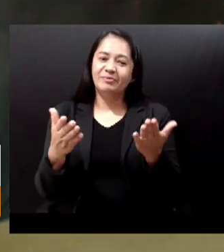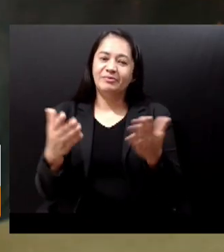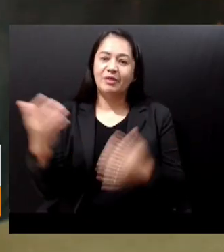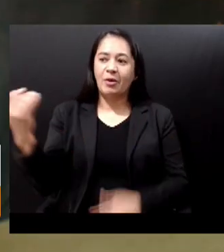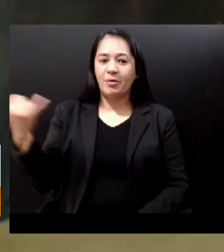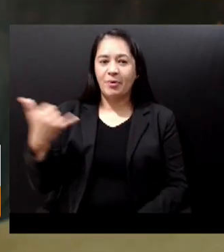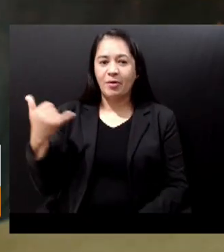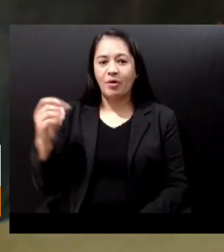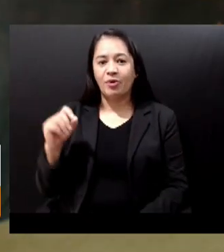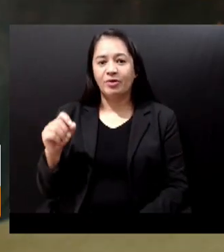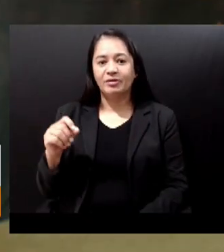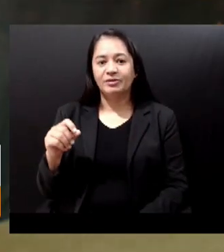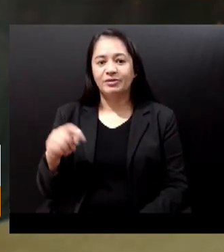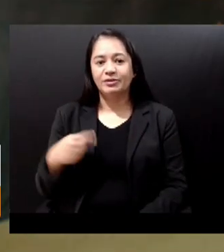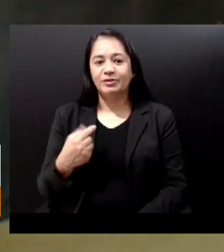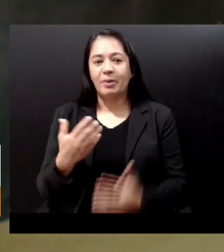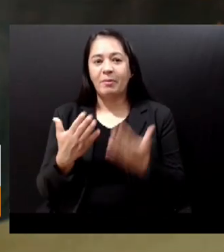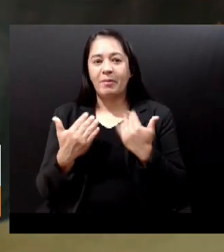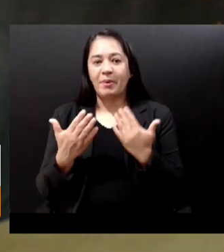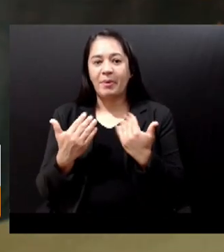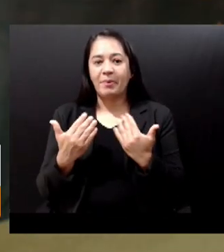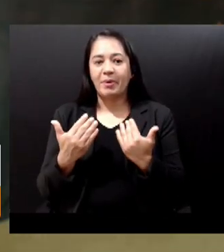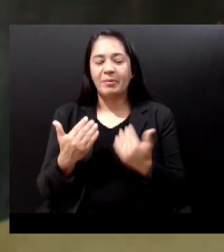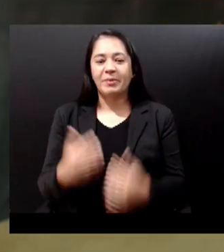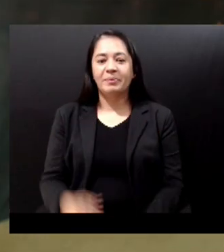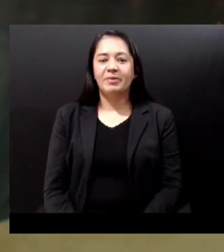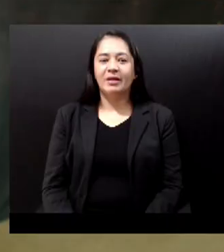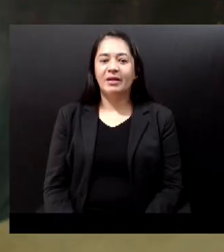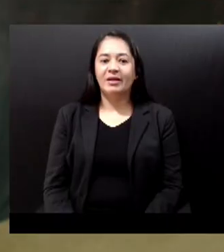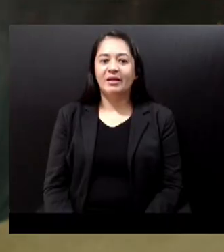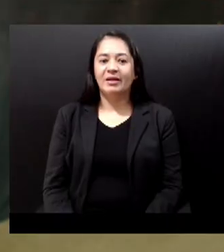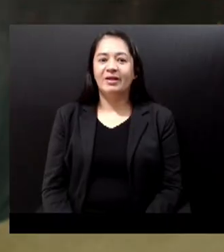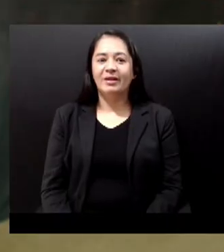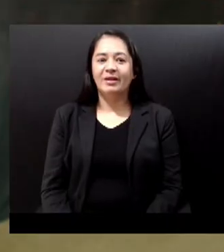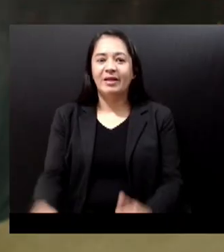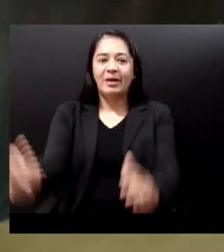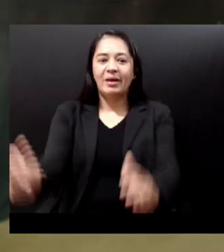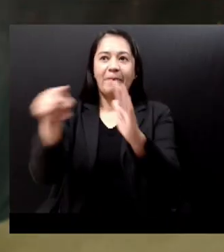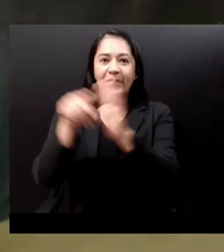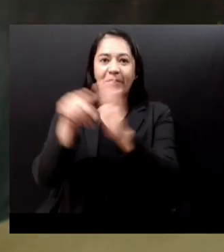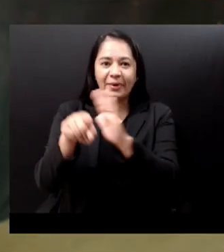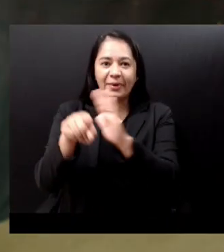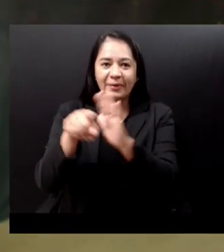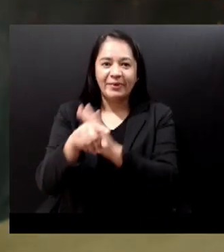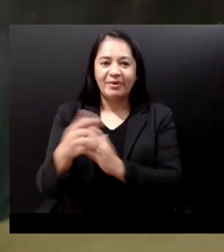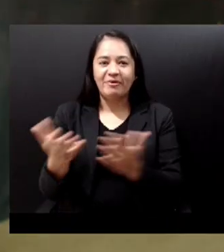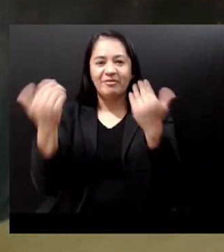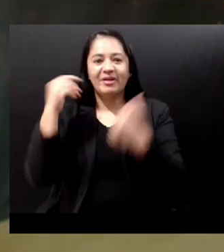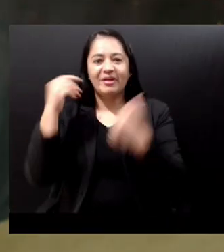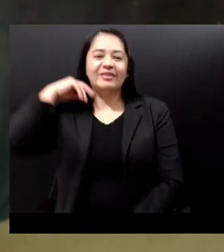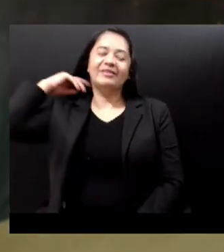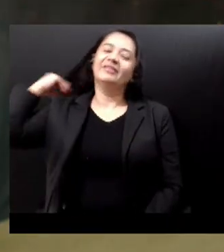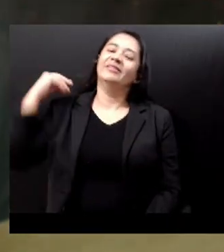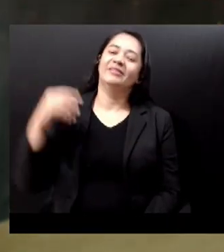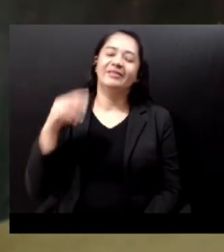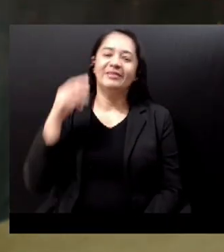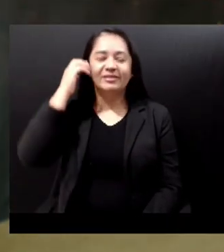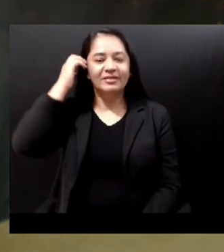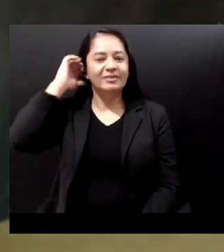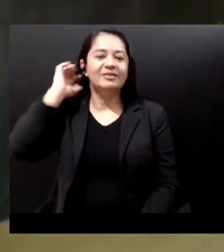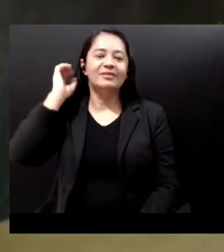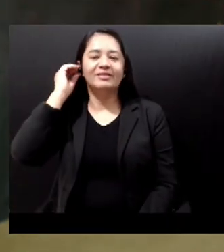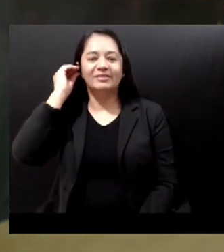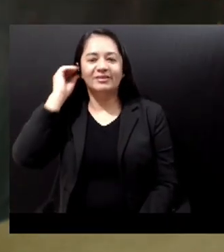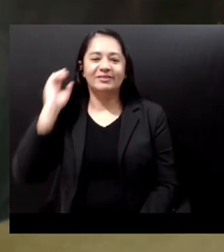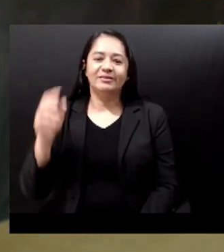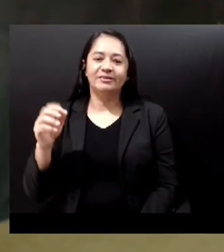a gente ficou no bate-papo aqui e a produção, Rúbia, tem perguntas, tá bom? Vamos lá, vamos responder a turma que está com a